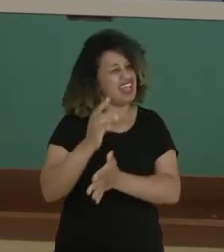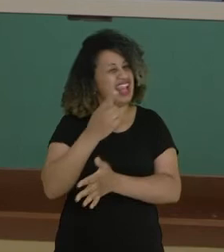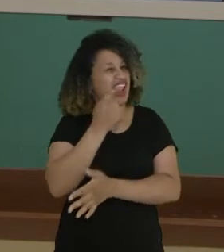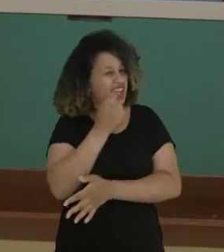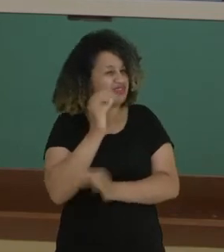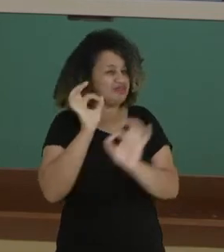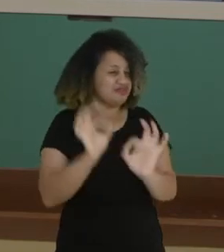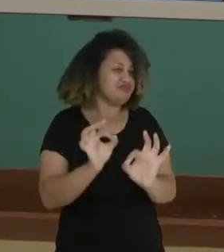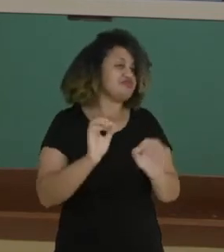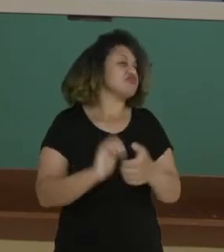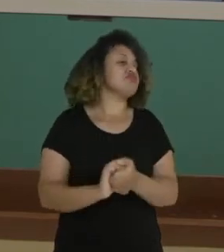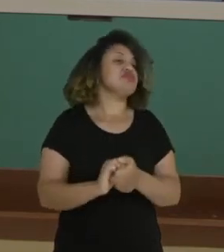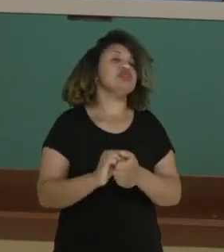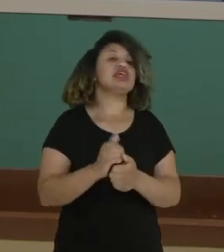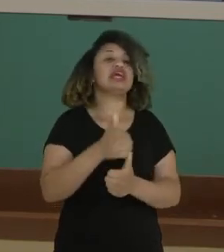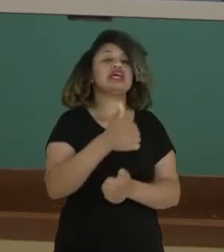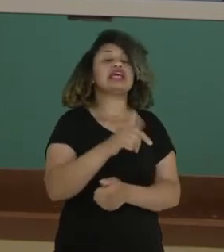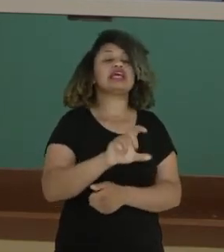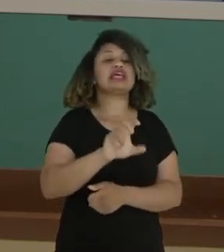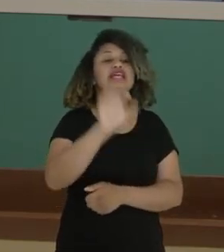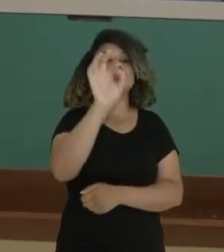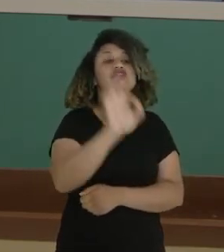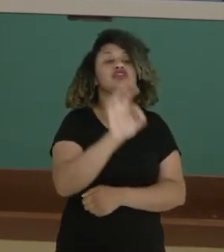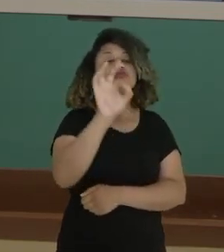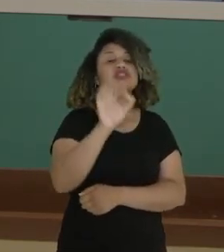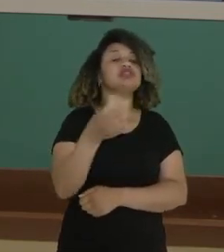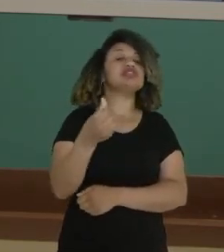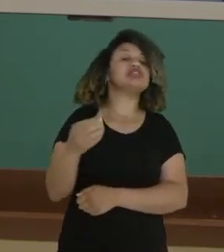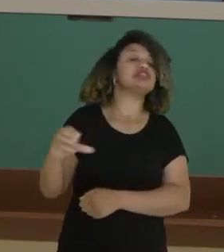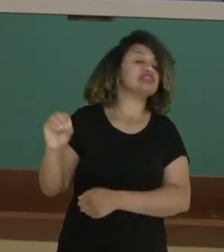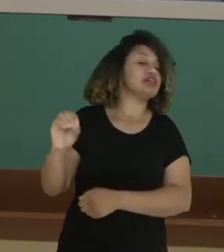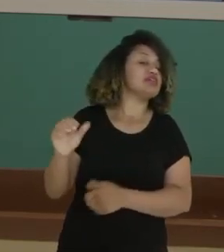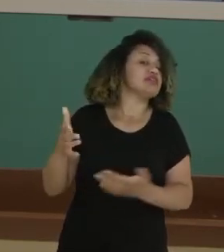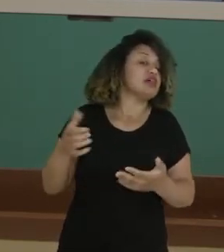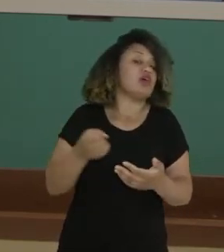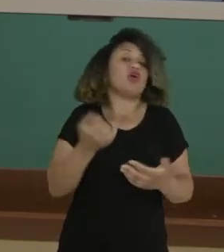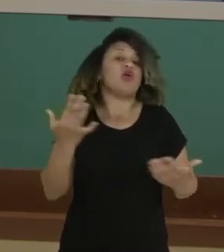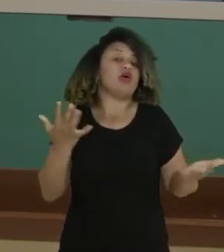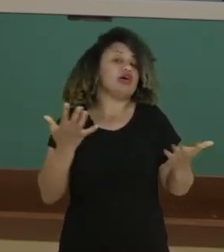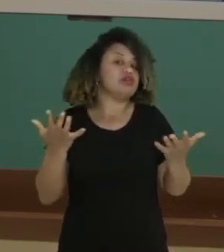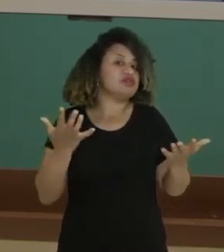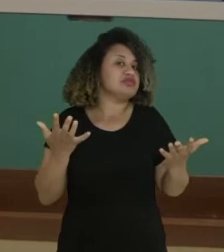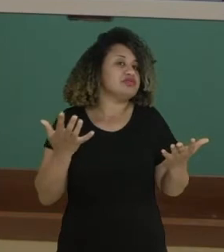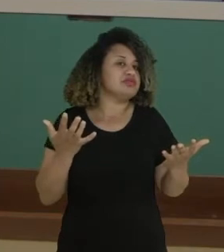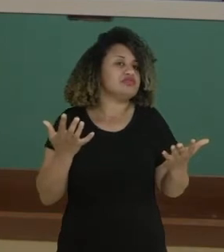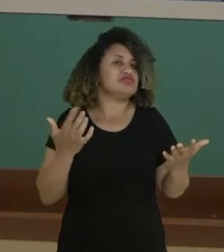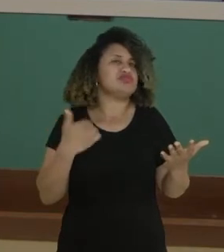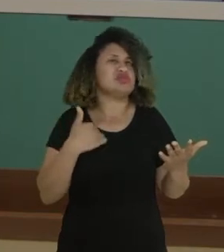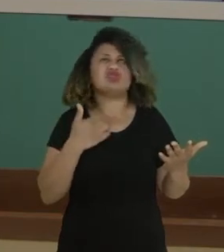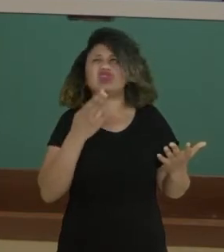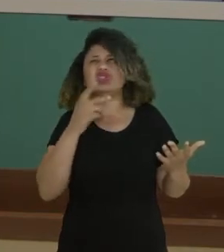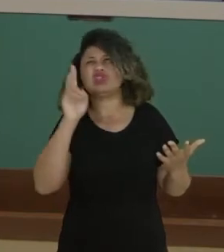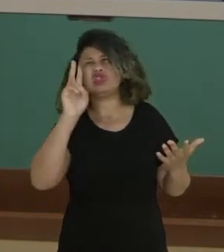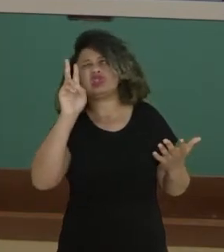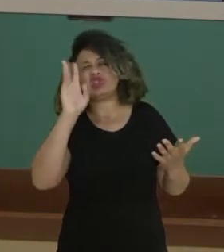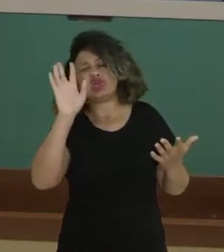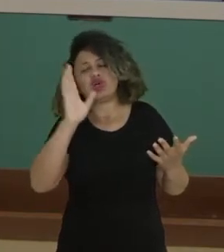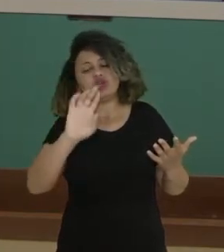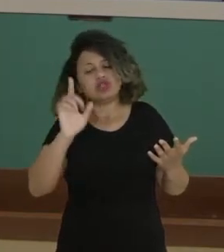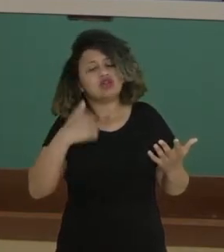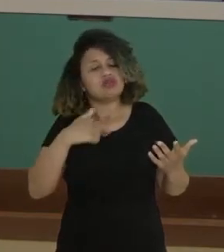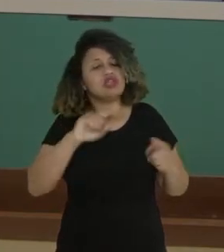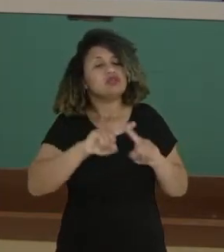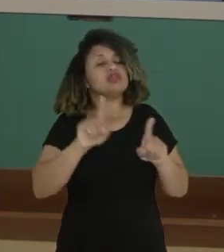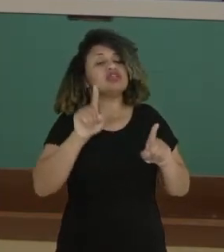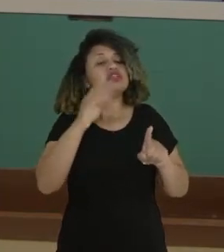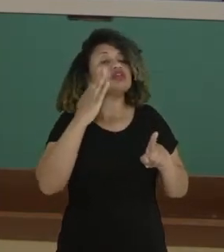o valor de 15% de 60. Então aqui é direto, né? Não estou contando nenhuma historinha. É para você determinar